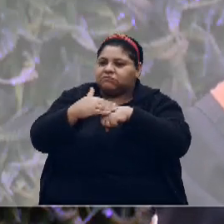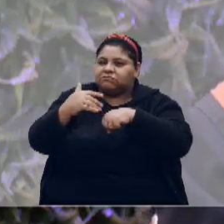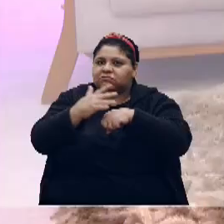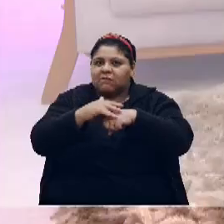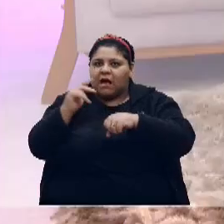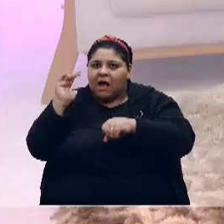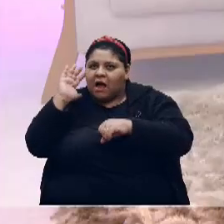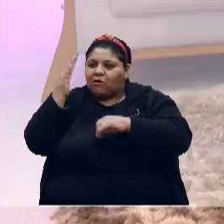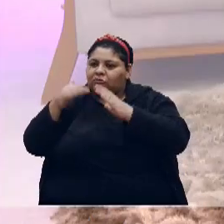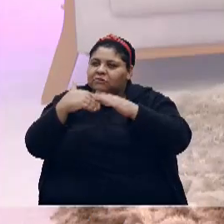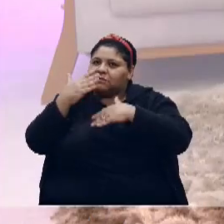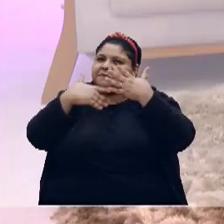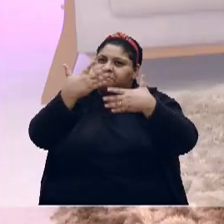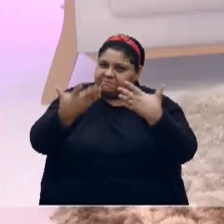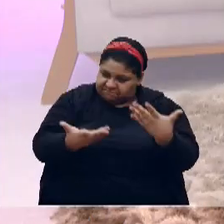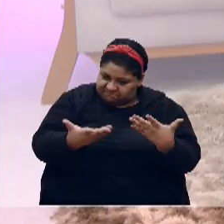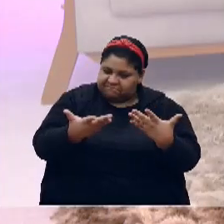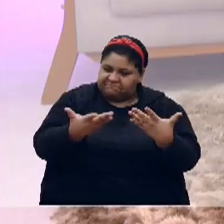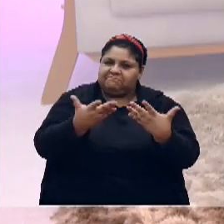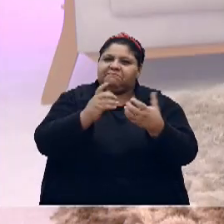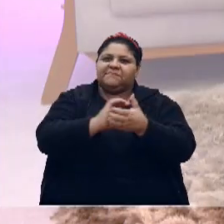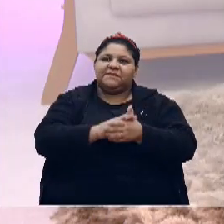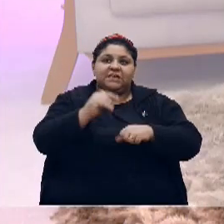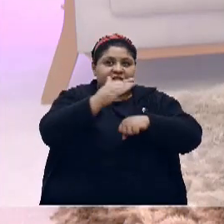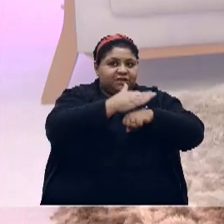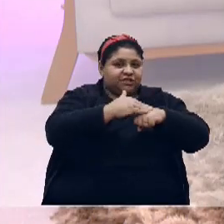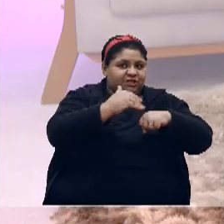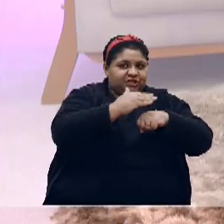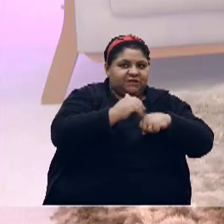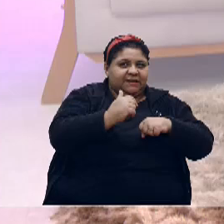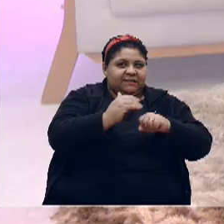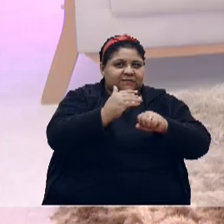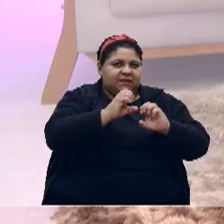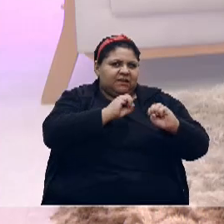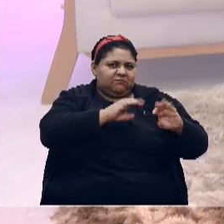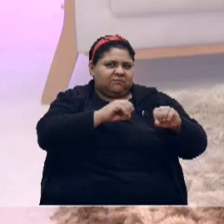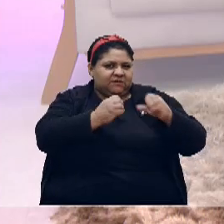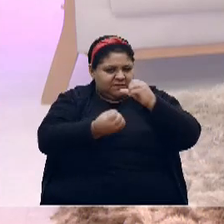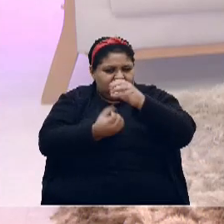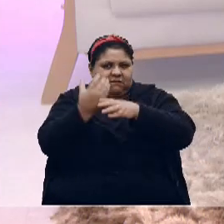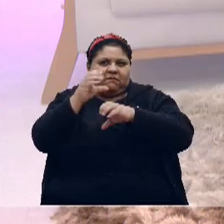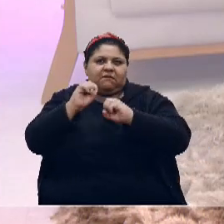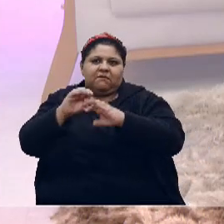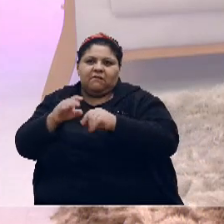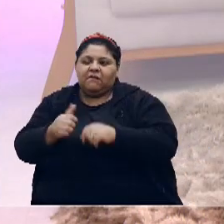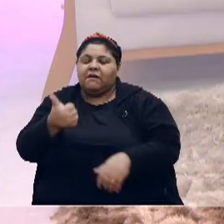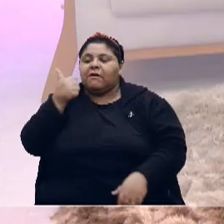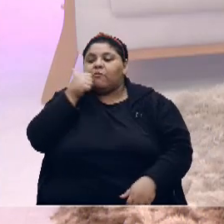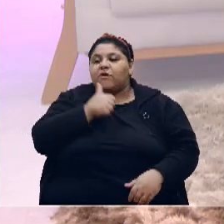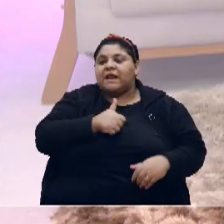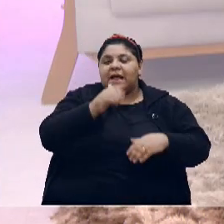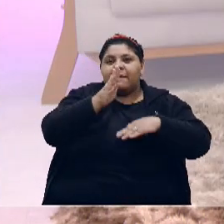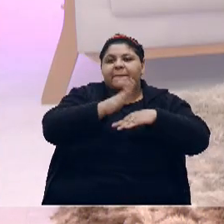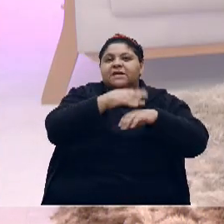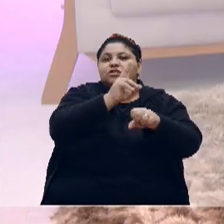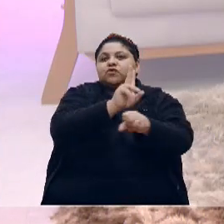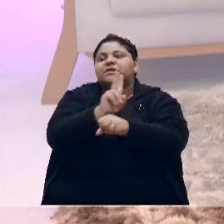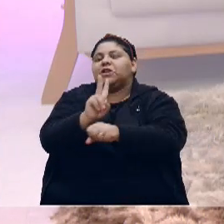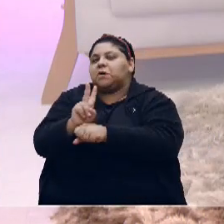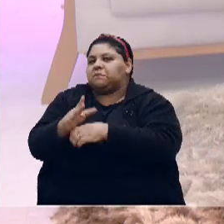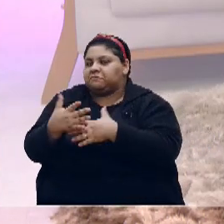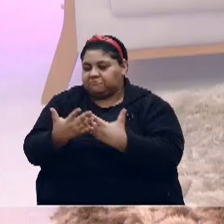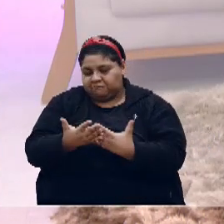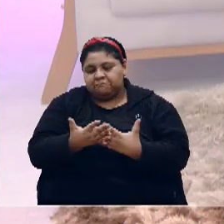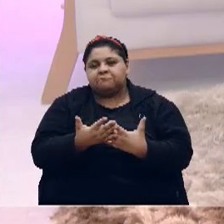A gentileza gera a gentileza, né? Meninas eles dizem que a mulher é mais cuidadosa. Isso,